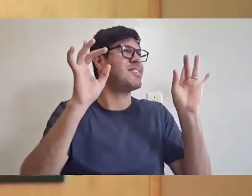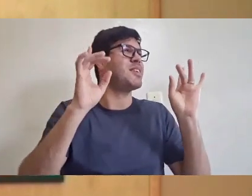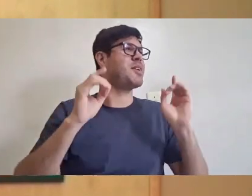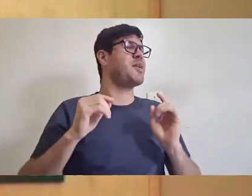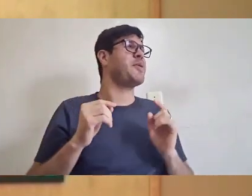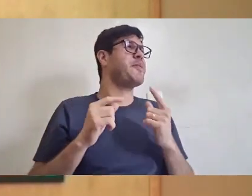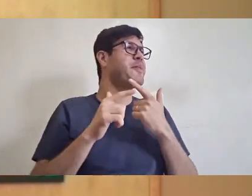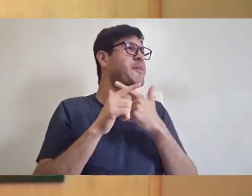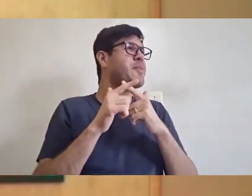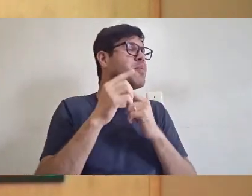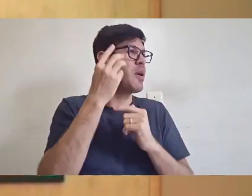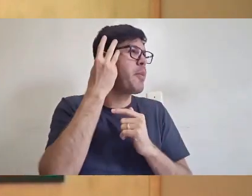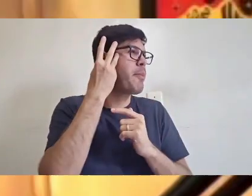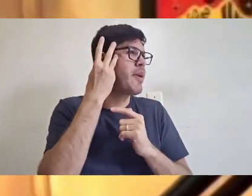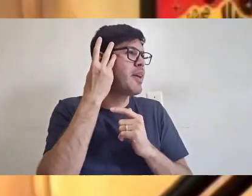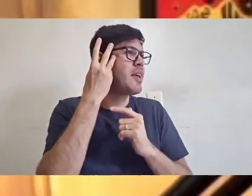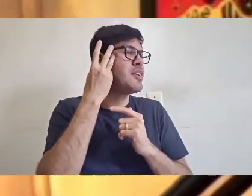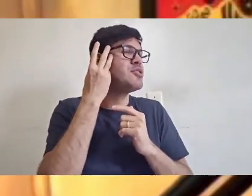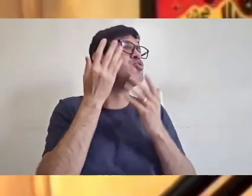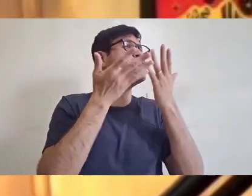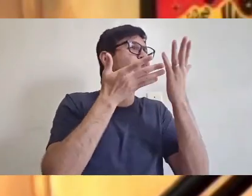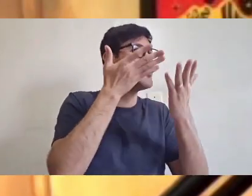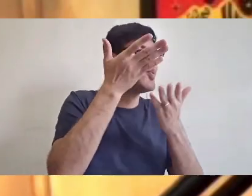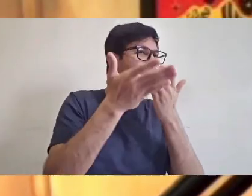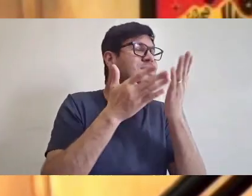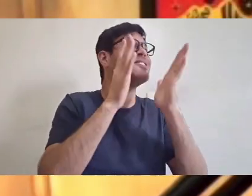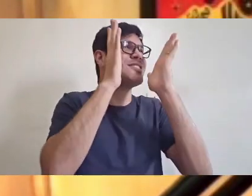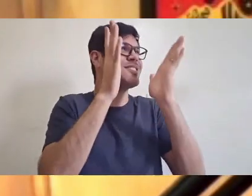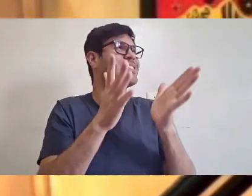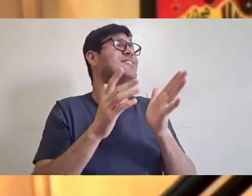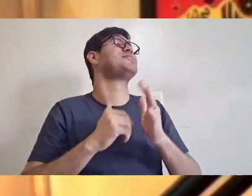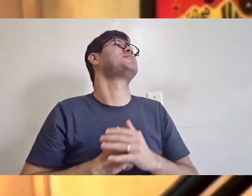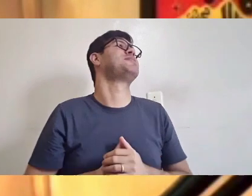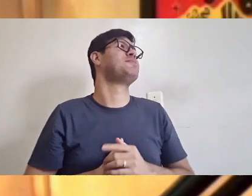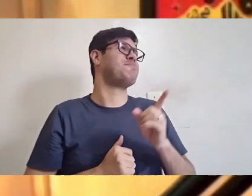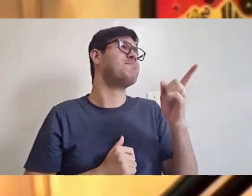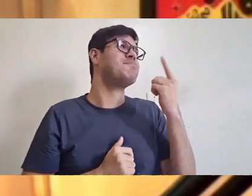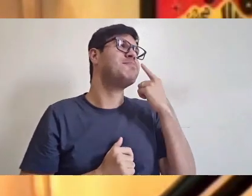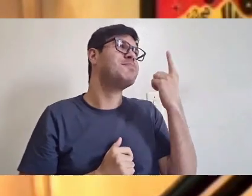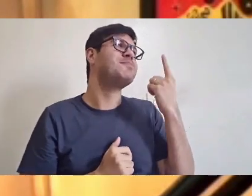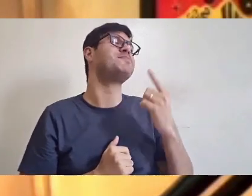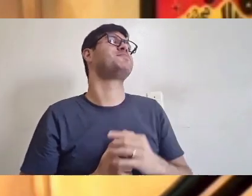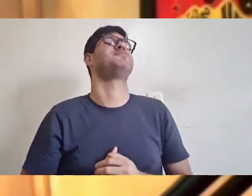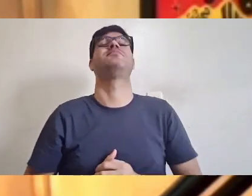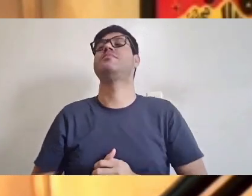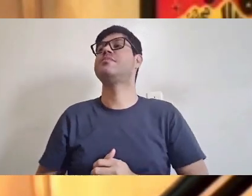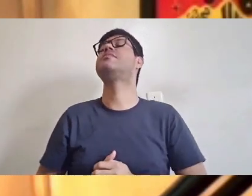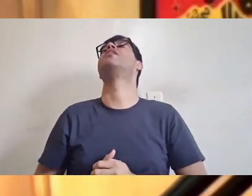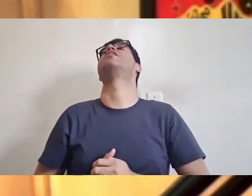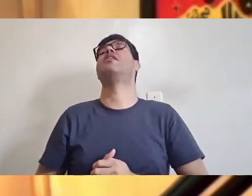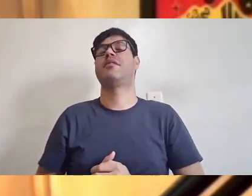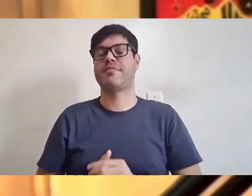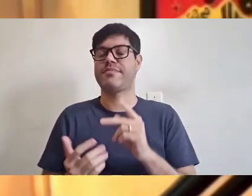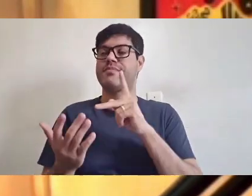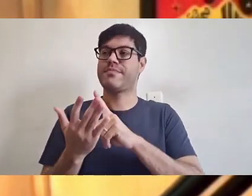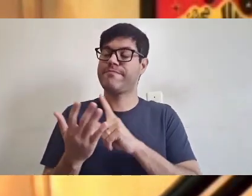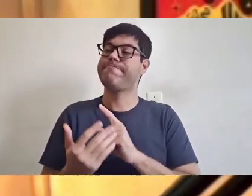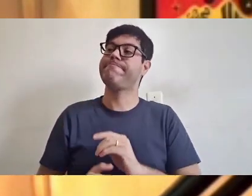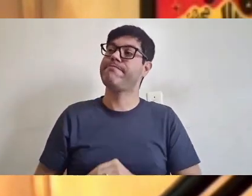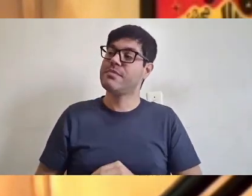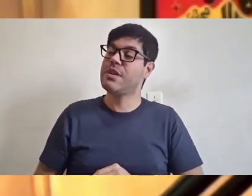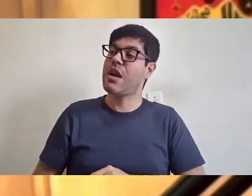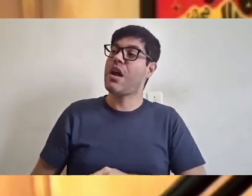sua vida de prefeito, de vereador, de radialista,